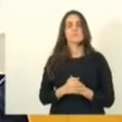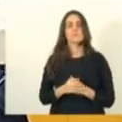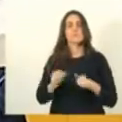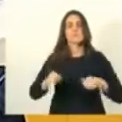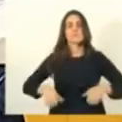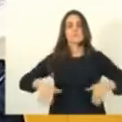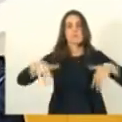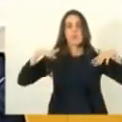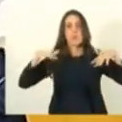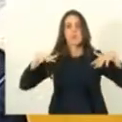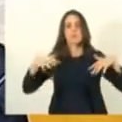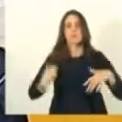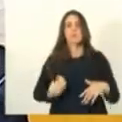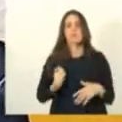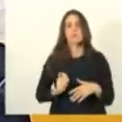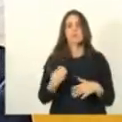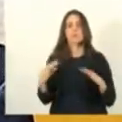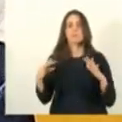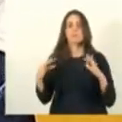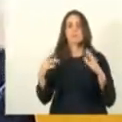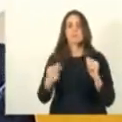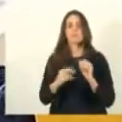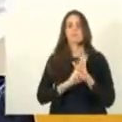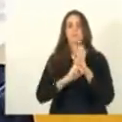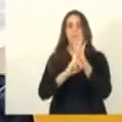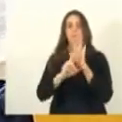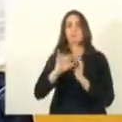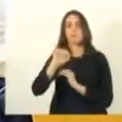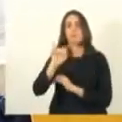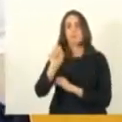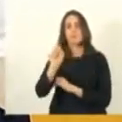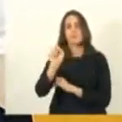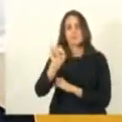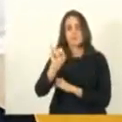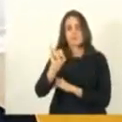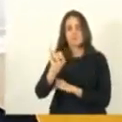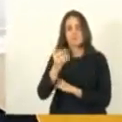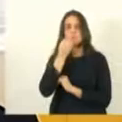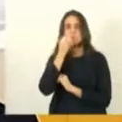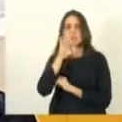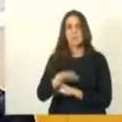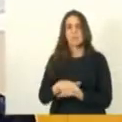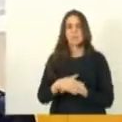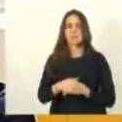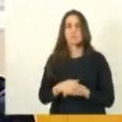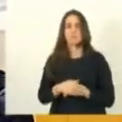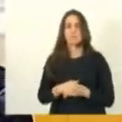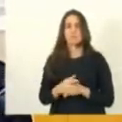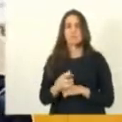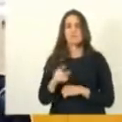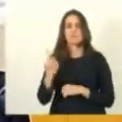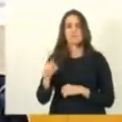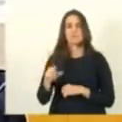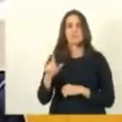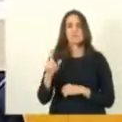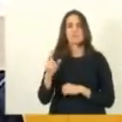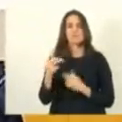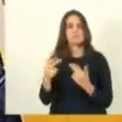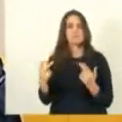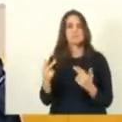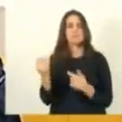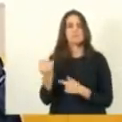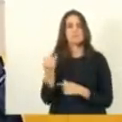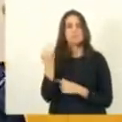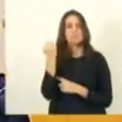aí a todos os representantes do IASES, boa tarde. Foi um diálogo intenso, importante, para que a gente